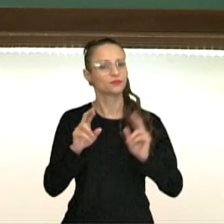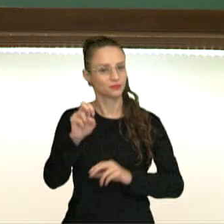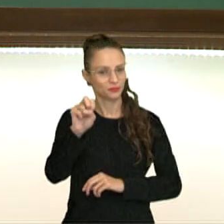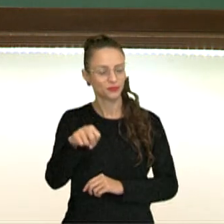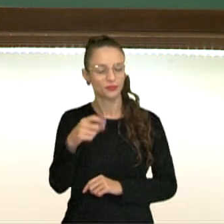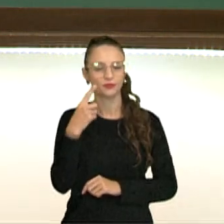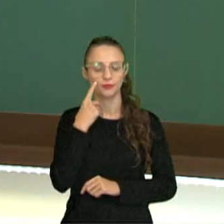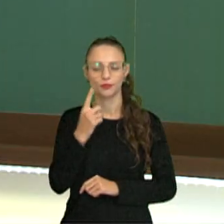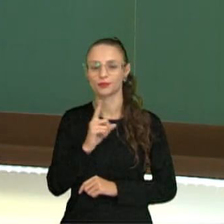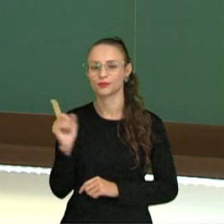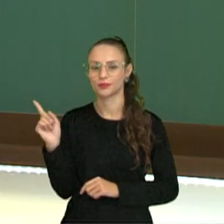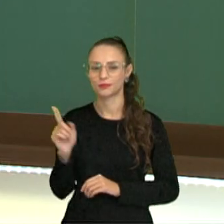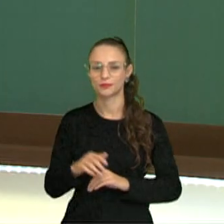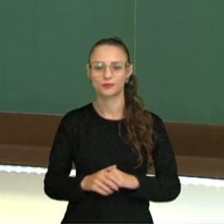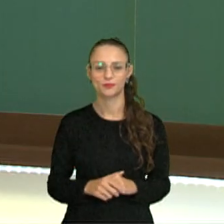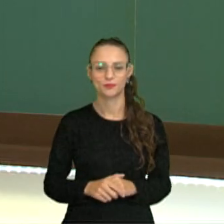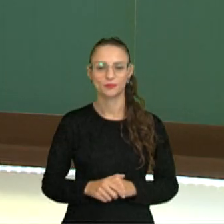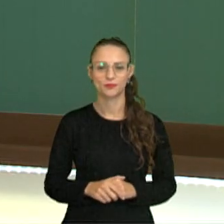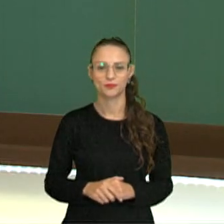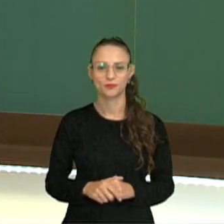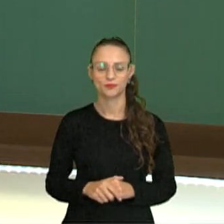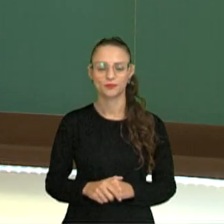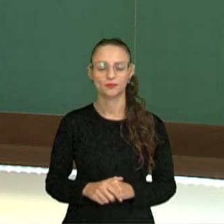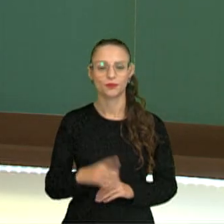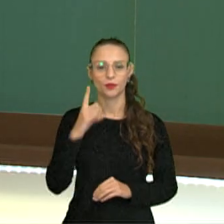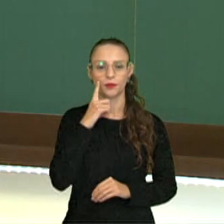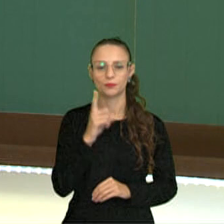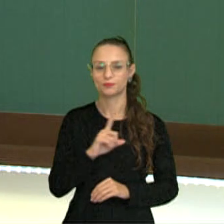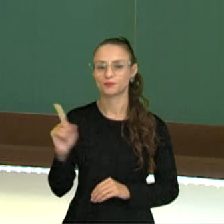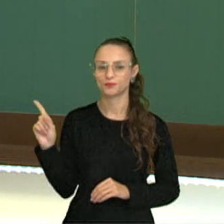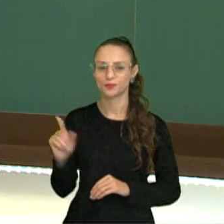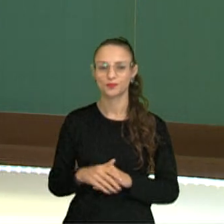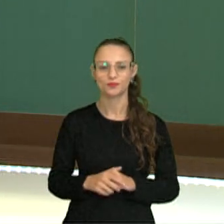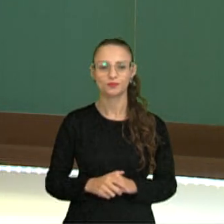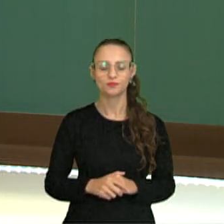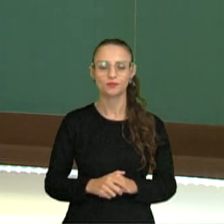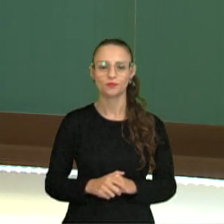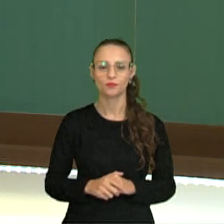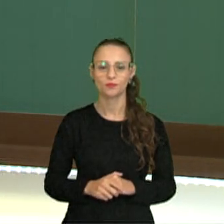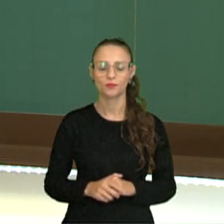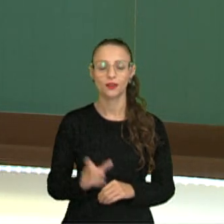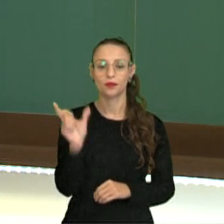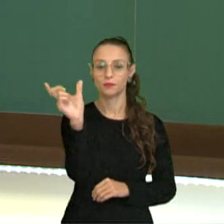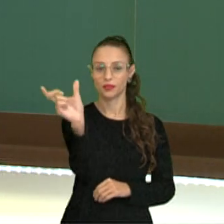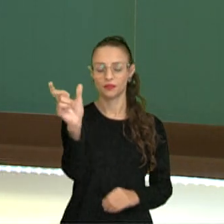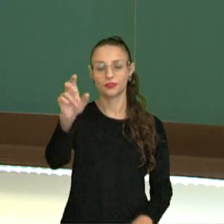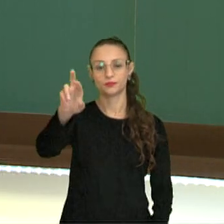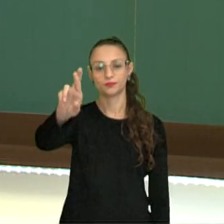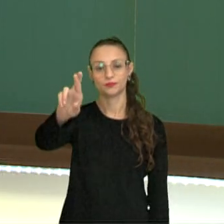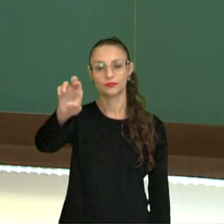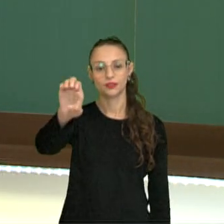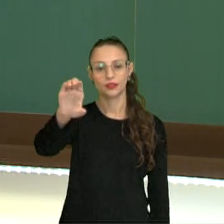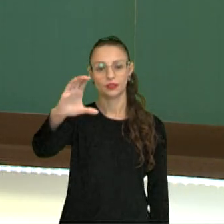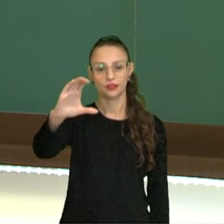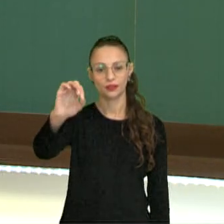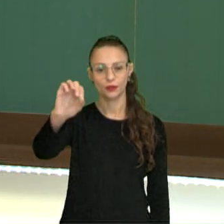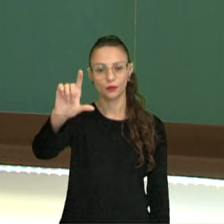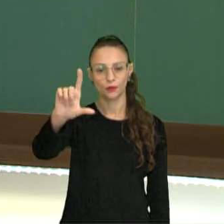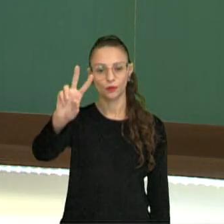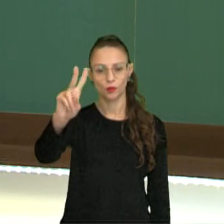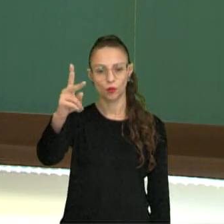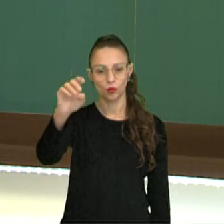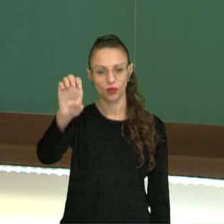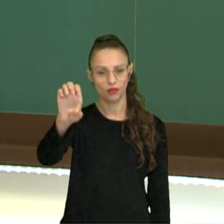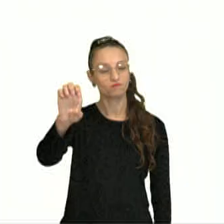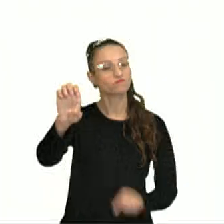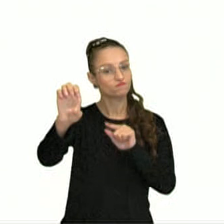Vamos conferir. Olha lá. Então, a palavra recolhe, observe, ela expressa aqui uma